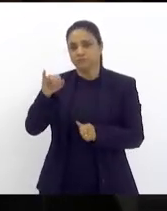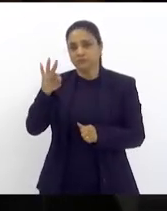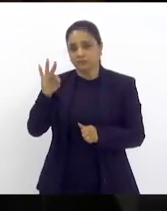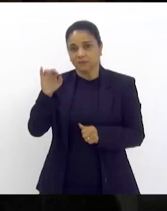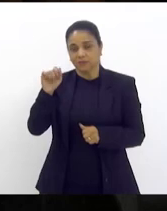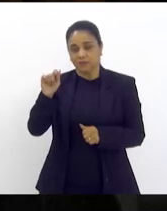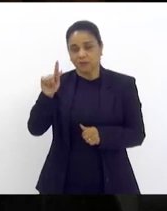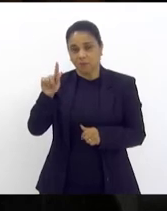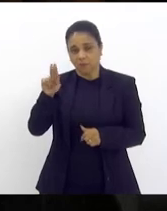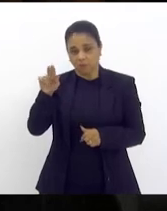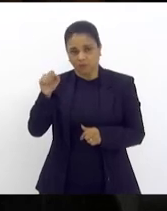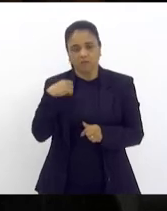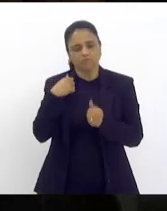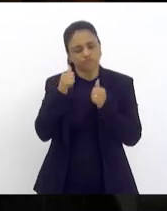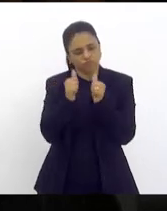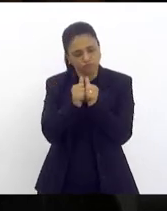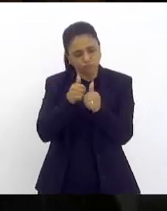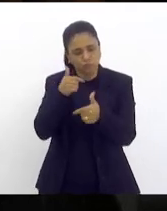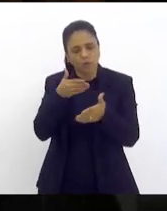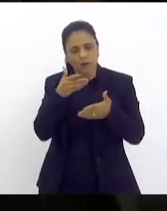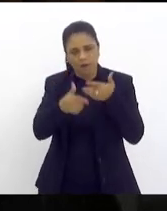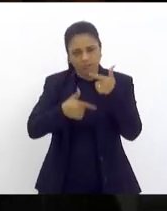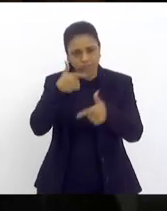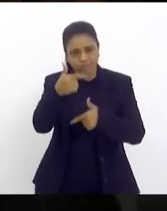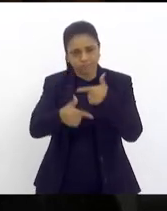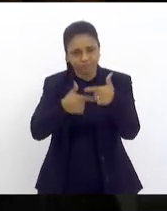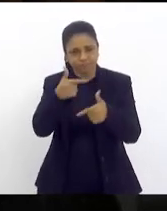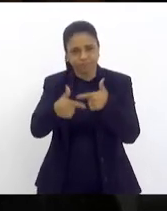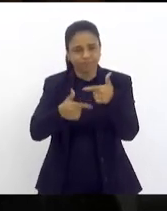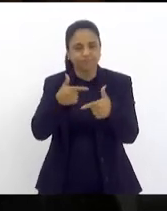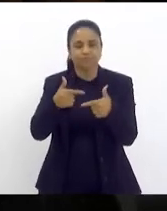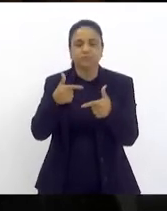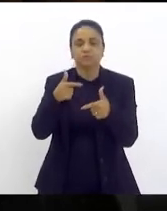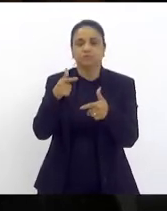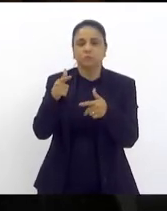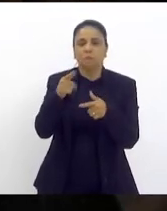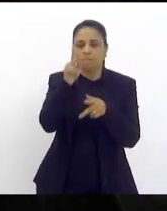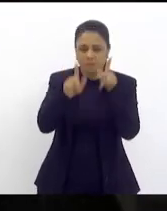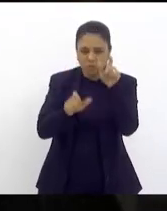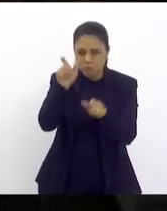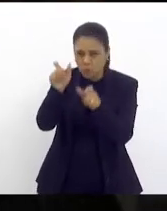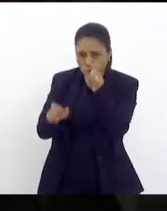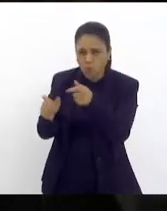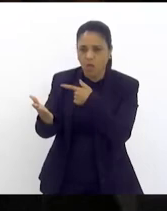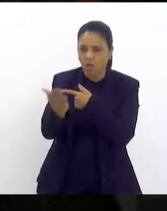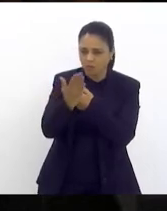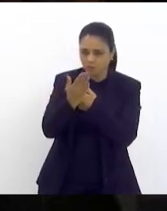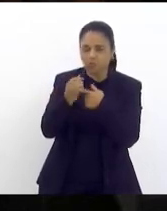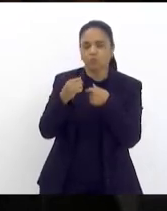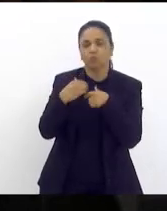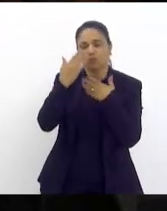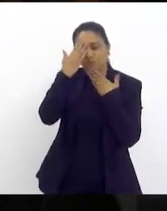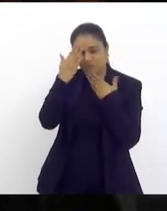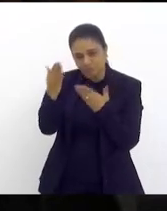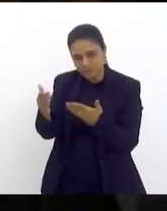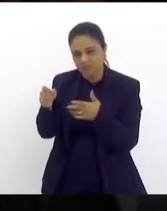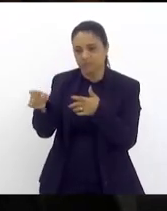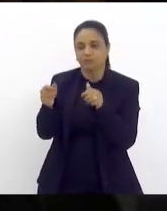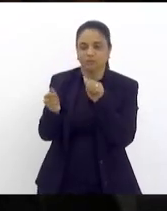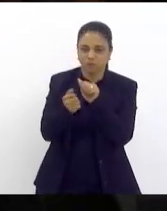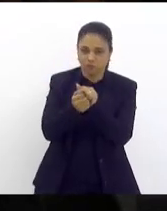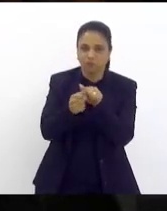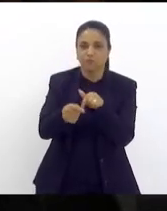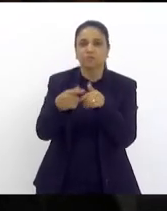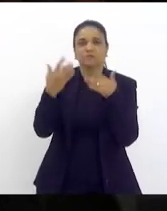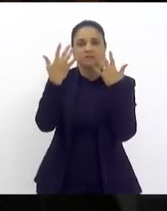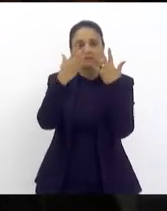caminhada. Muitas pessoas abraçaram a gente. Então, Luciano, muito obrigado também, meu irmão, por caminhar conosco. Saudar o meu prefeito de